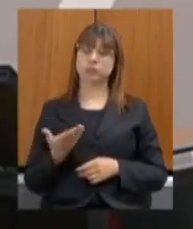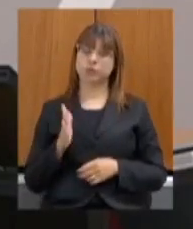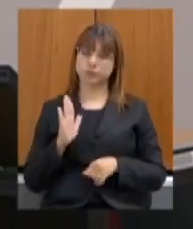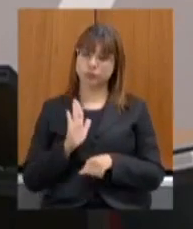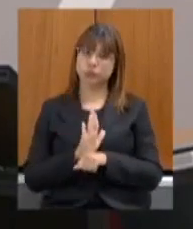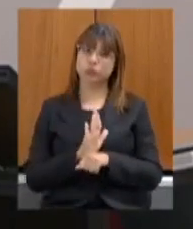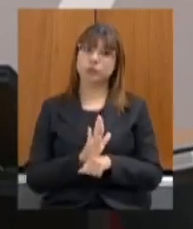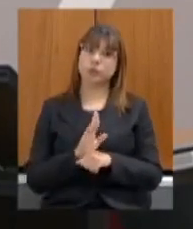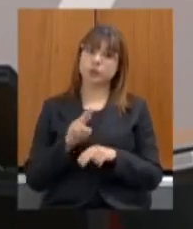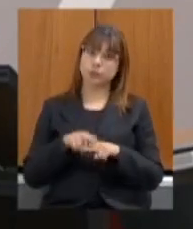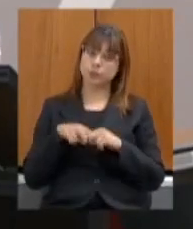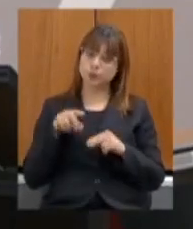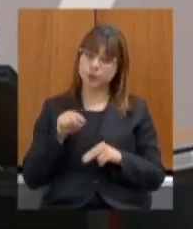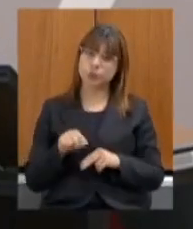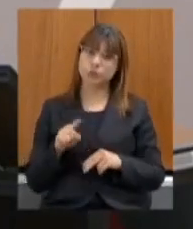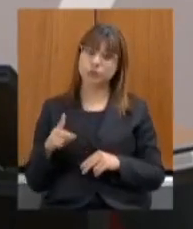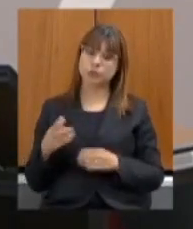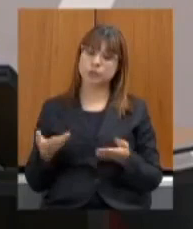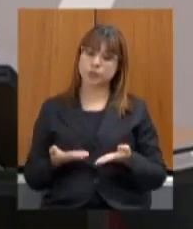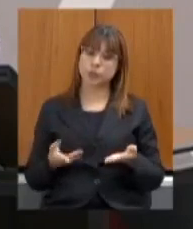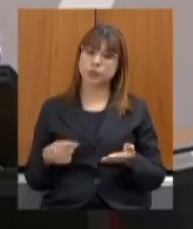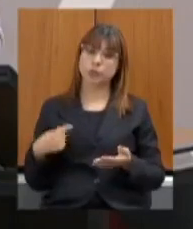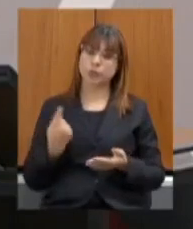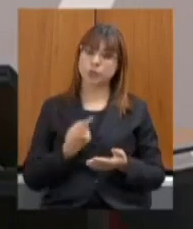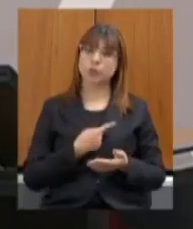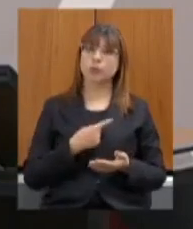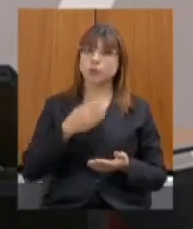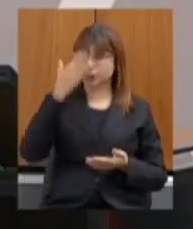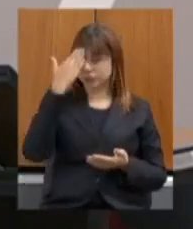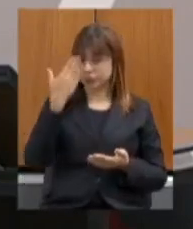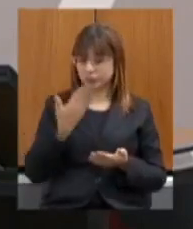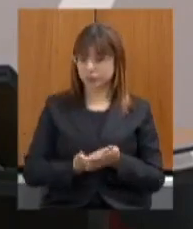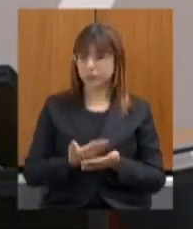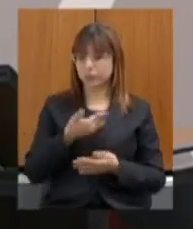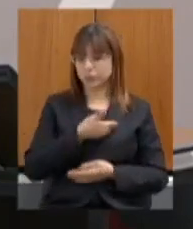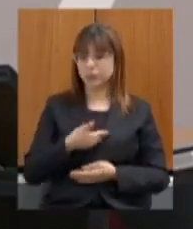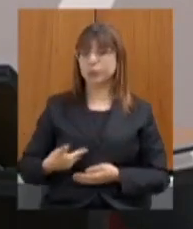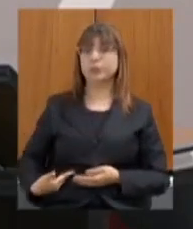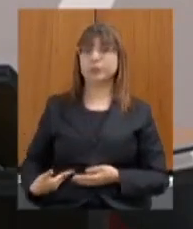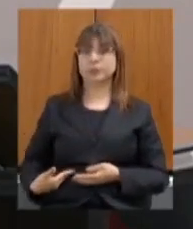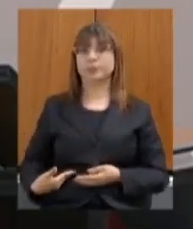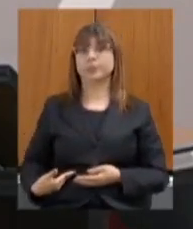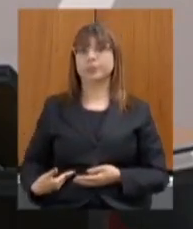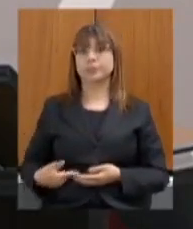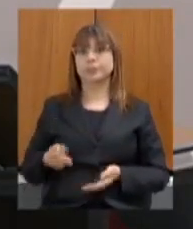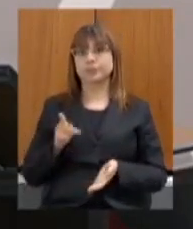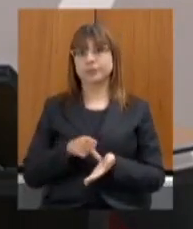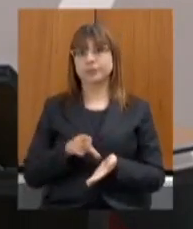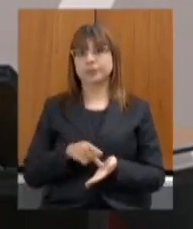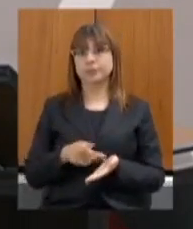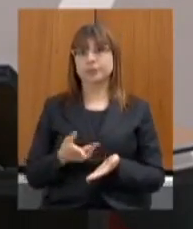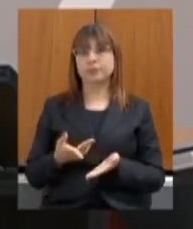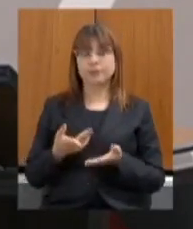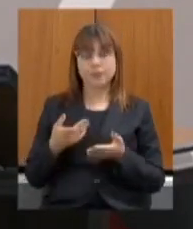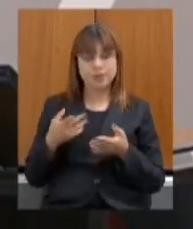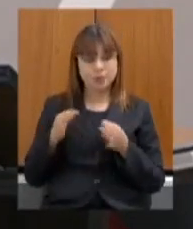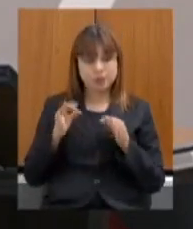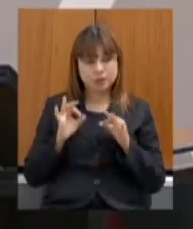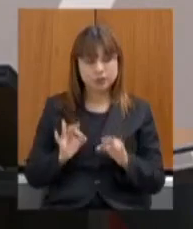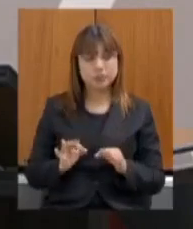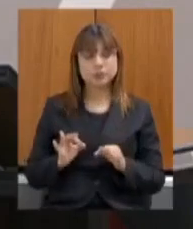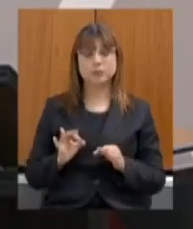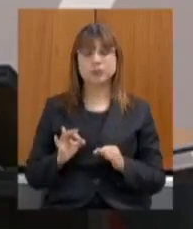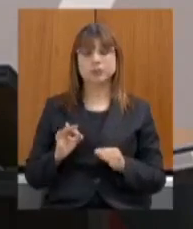motivos assim que nós hoje depositamos nossa total confiança nesse governo. Depositamos nossa total confiança e